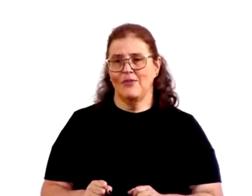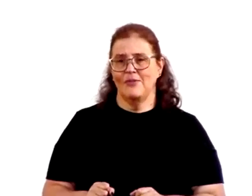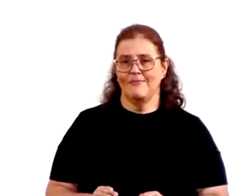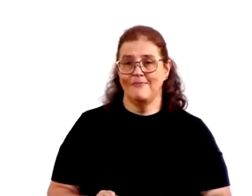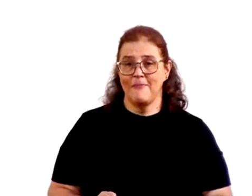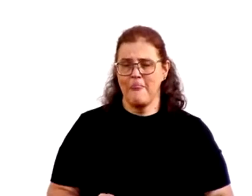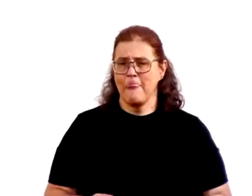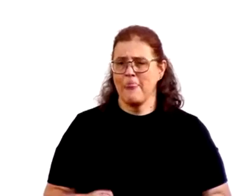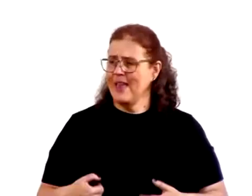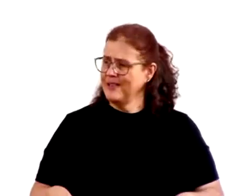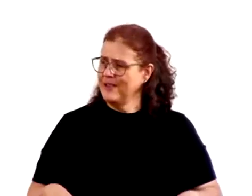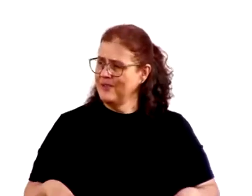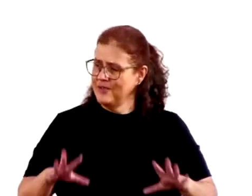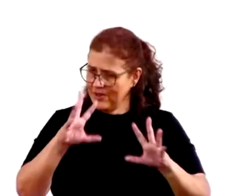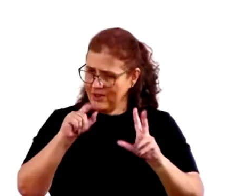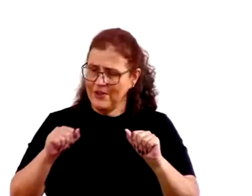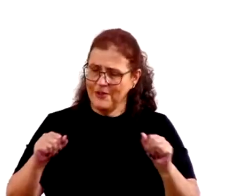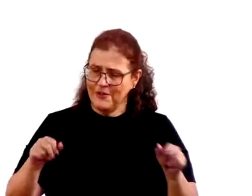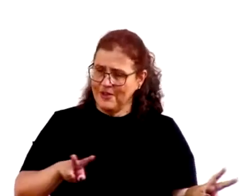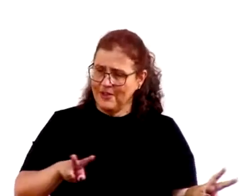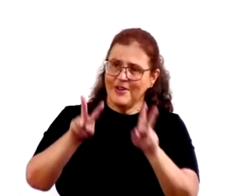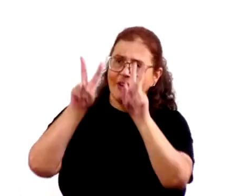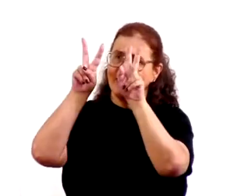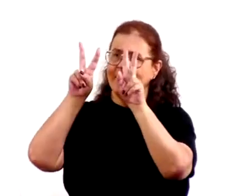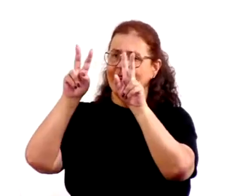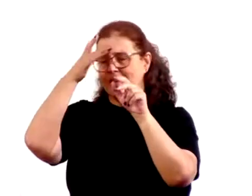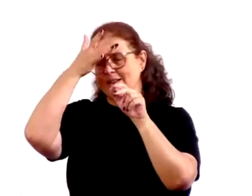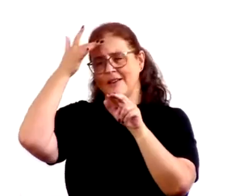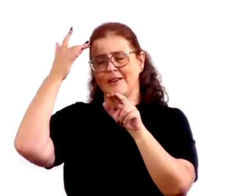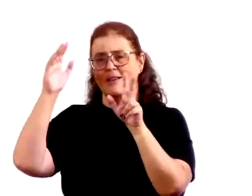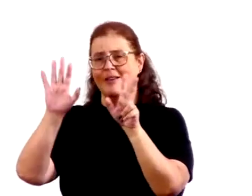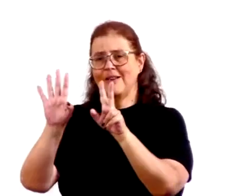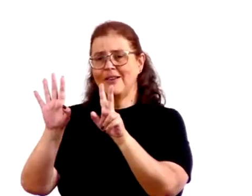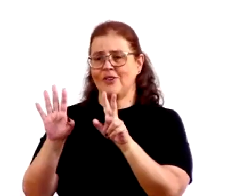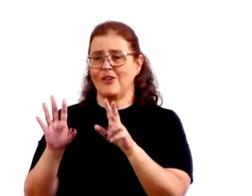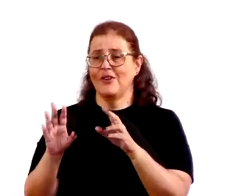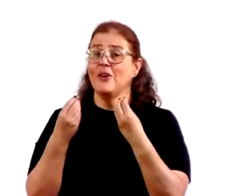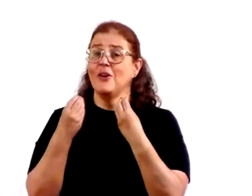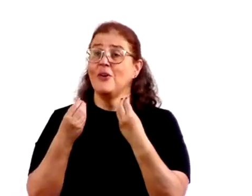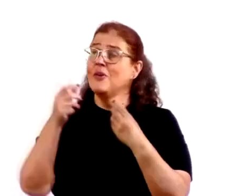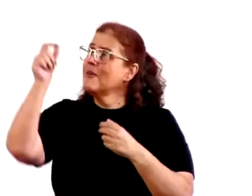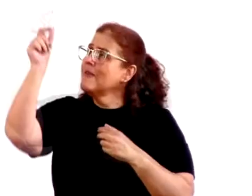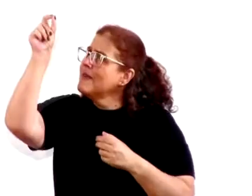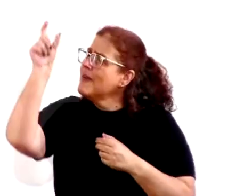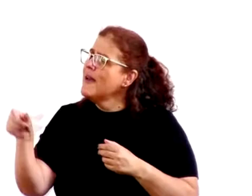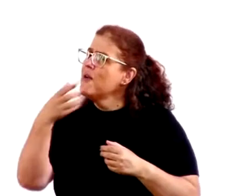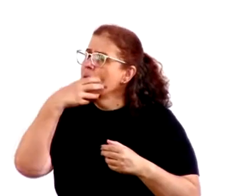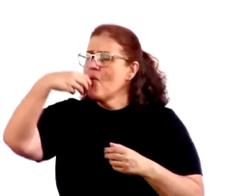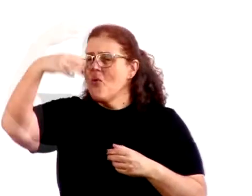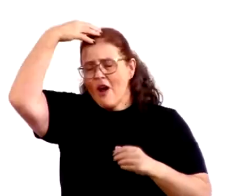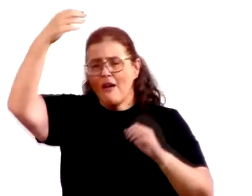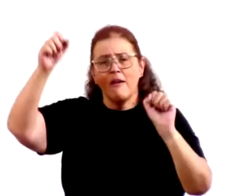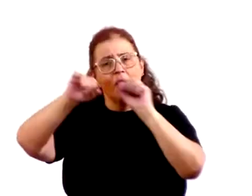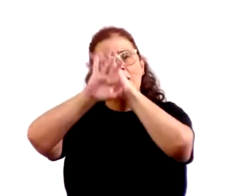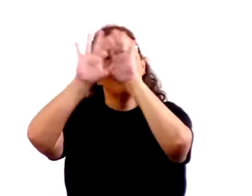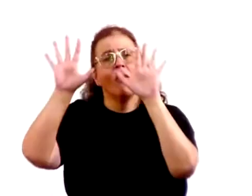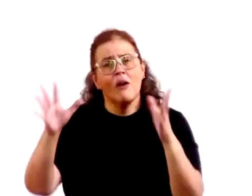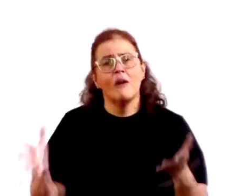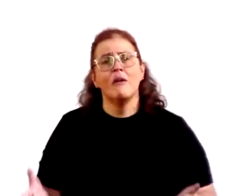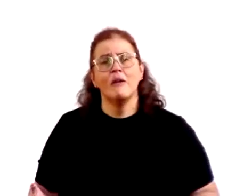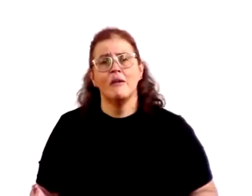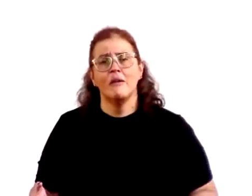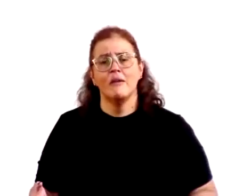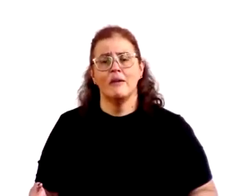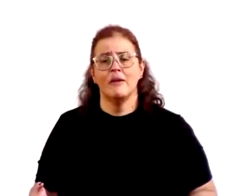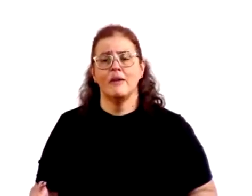cabeças, portais eternos, o rei da glória precisa entrar. Quem é o rei da glória? O mundo ainda pergunta, quem é